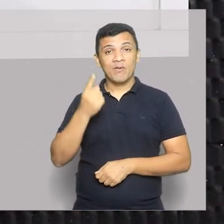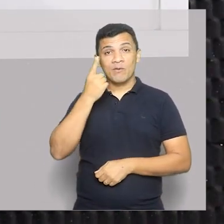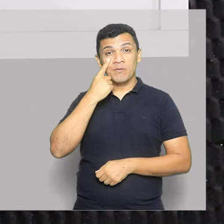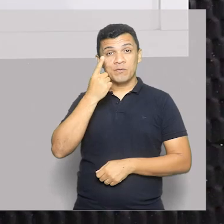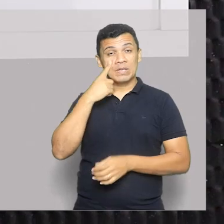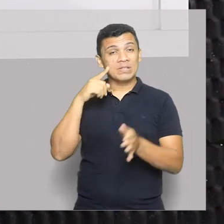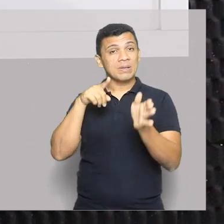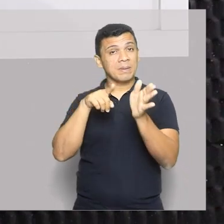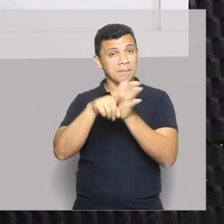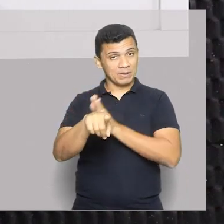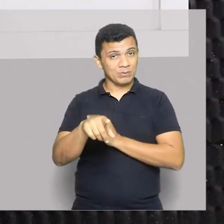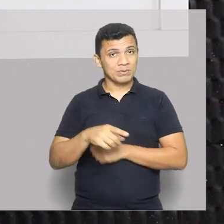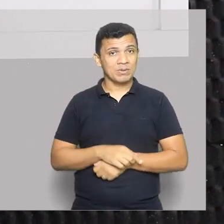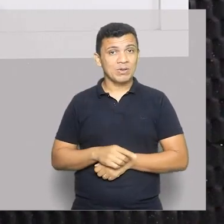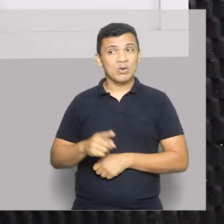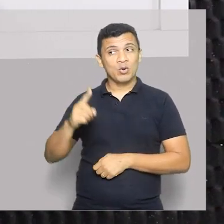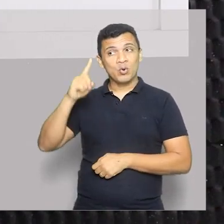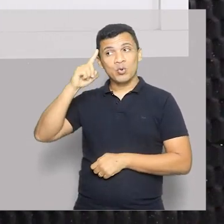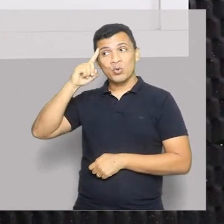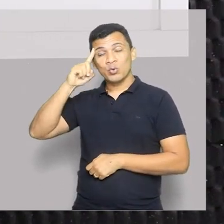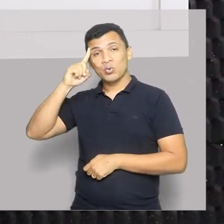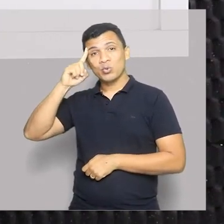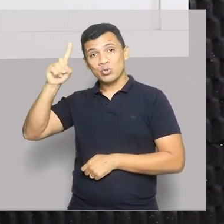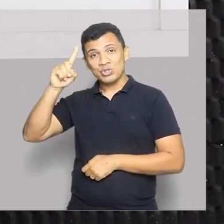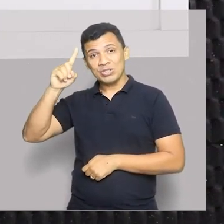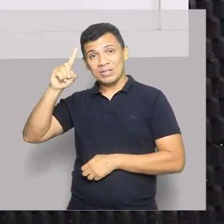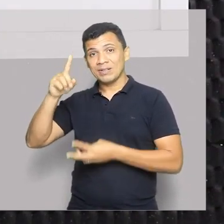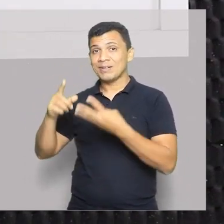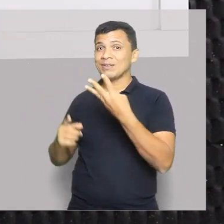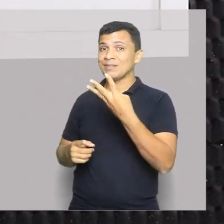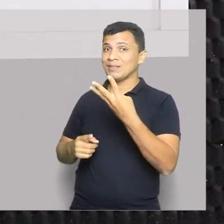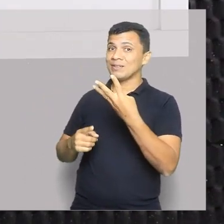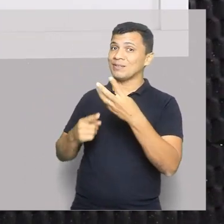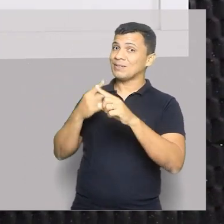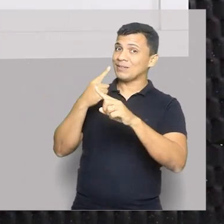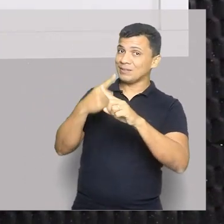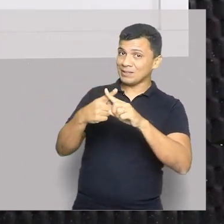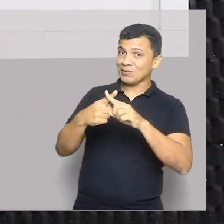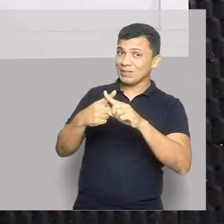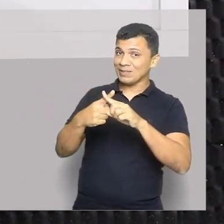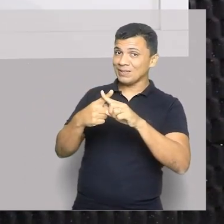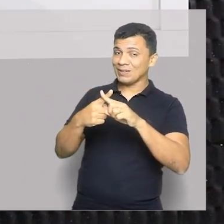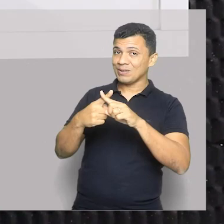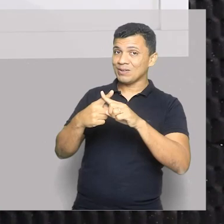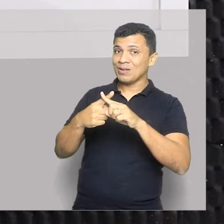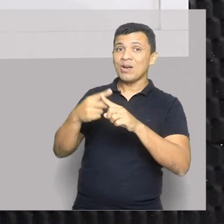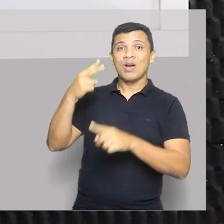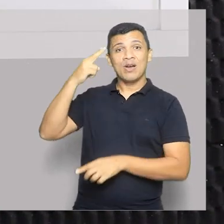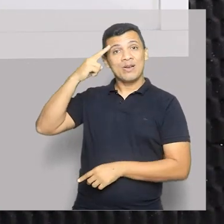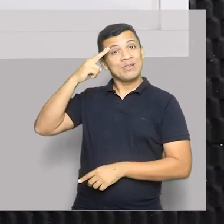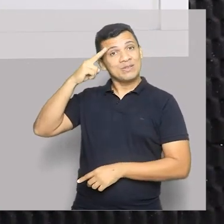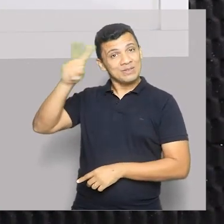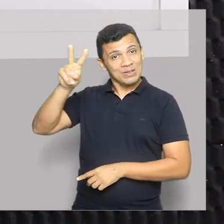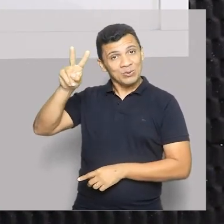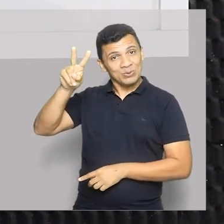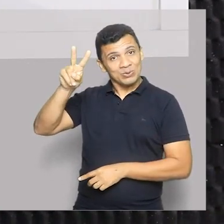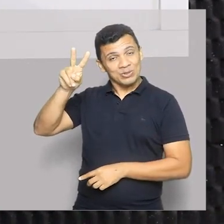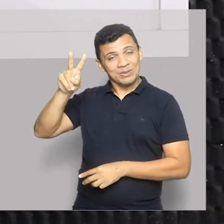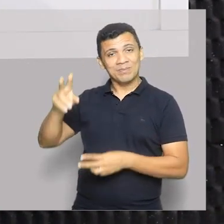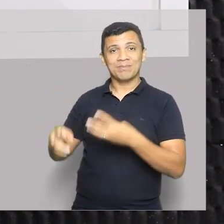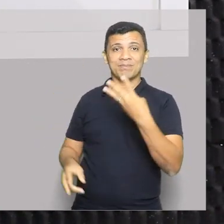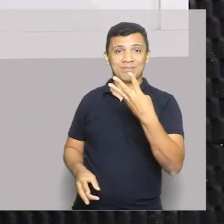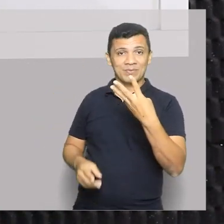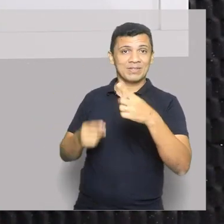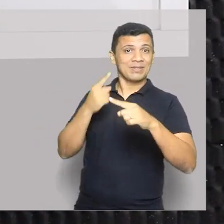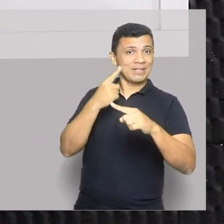enunciado ele fala que a cada dia o valor triplica em relação ao anterior. O que é triplicar? É multiplicar por